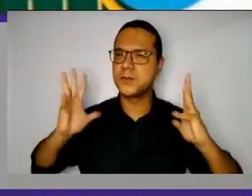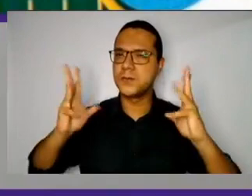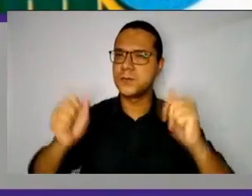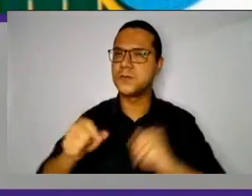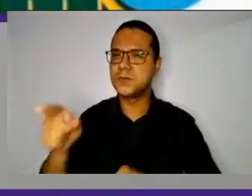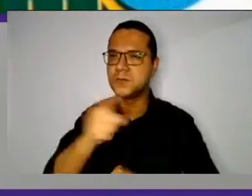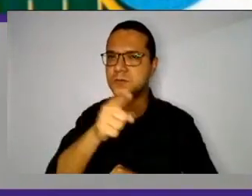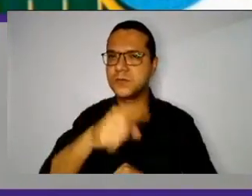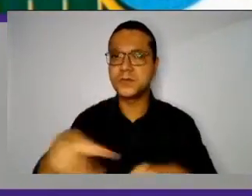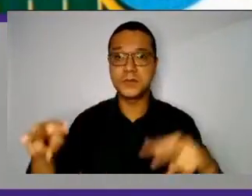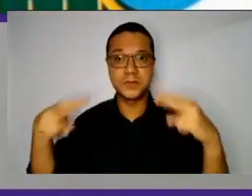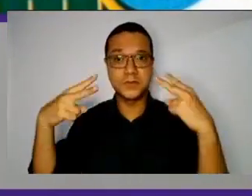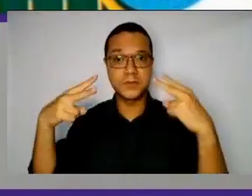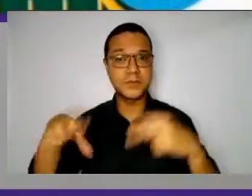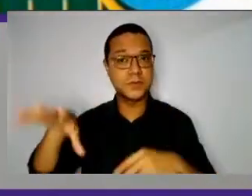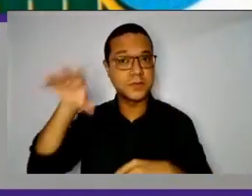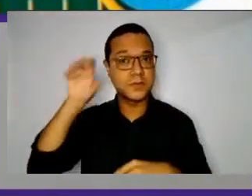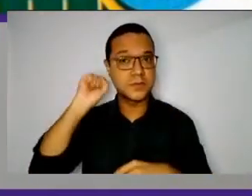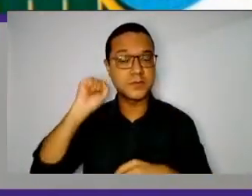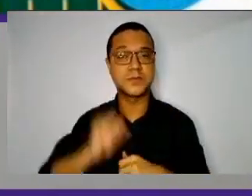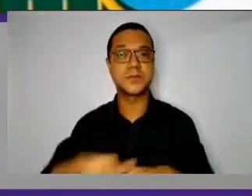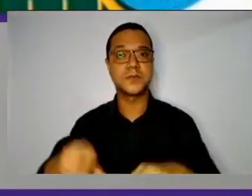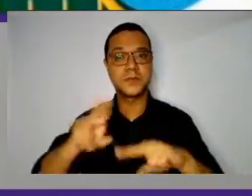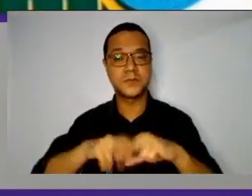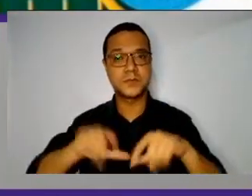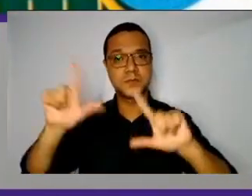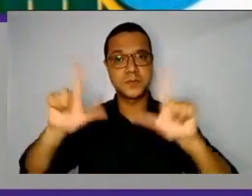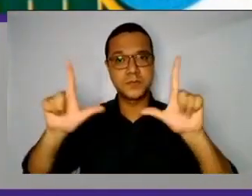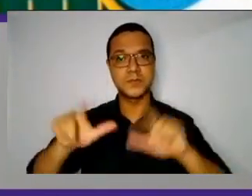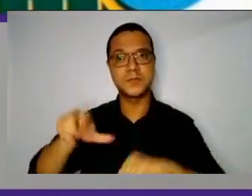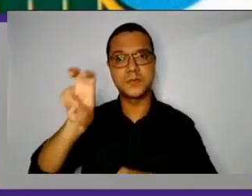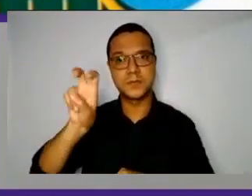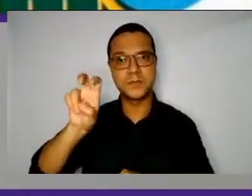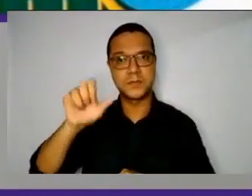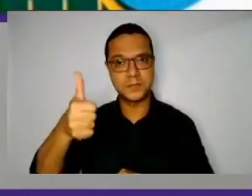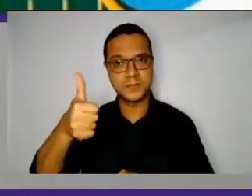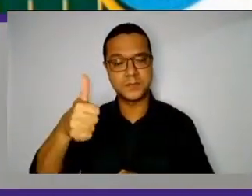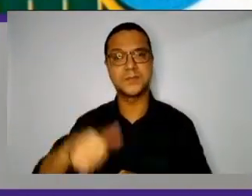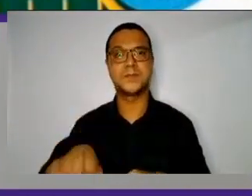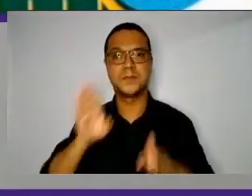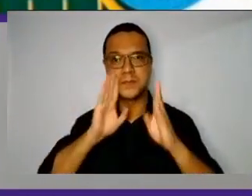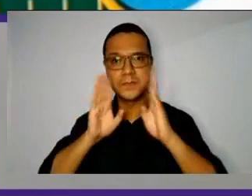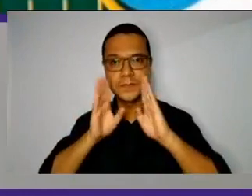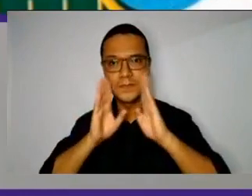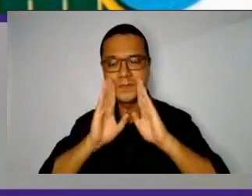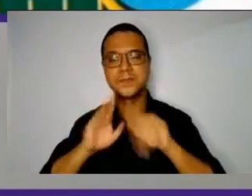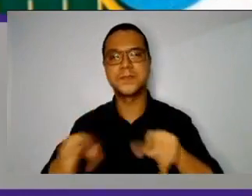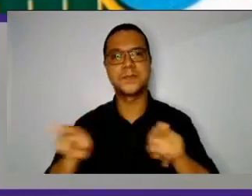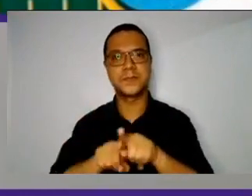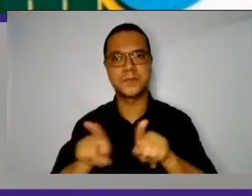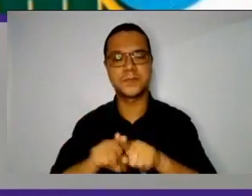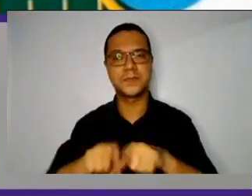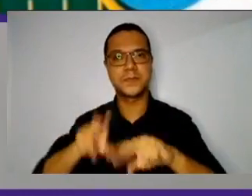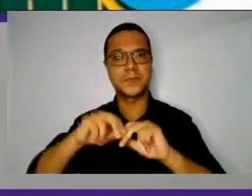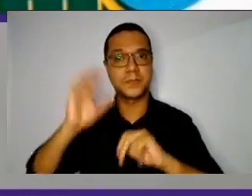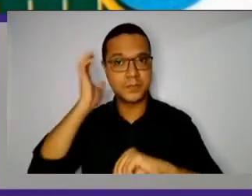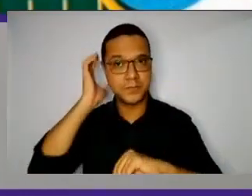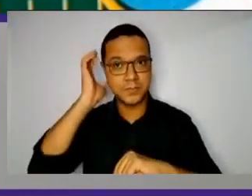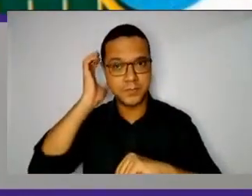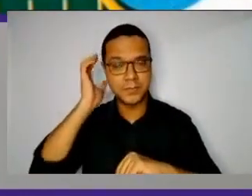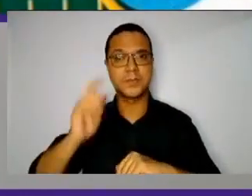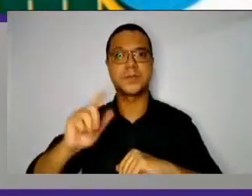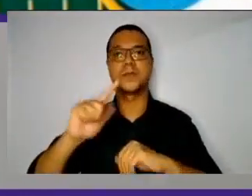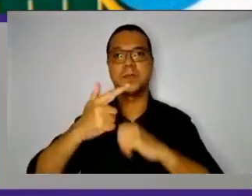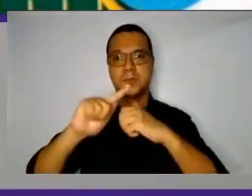Atenção a todos vocês que estão nos escutando pelo canal 51, no nosso Facebook e pela